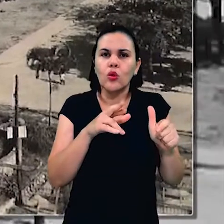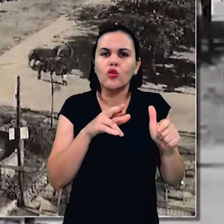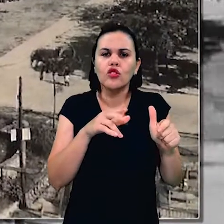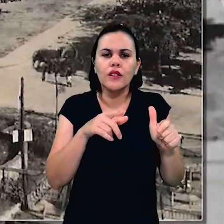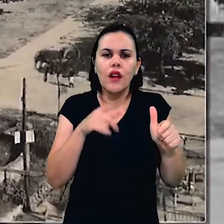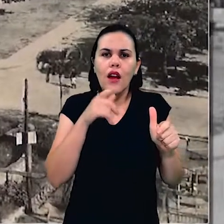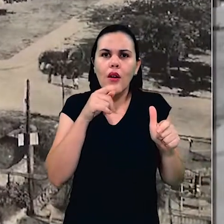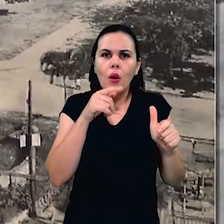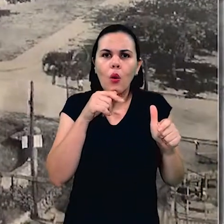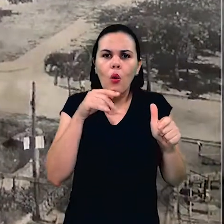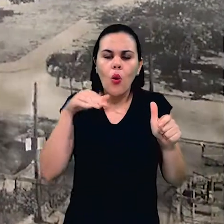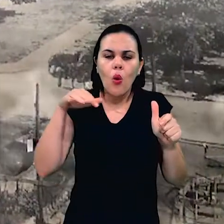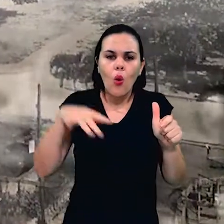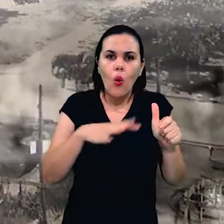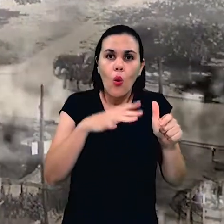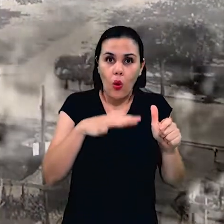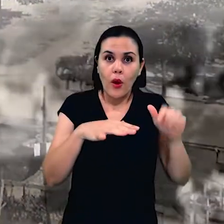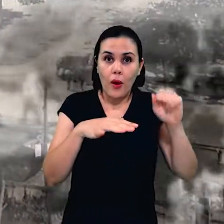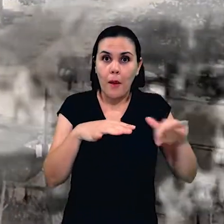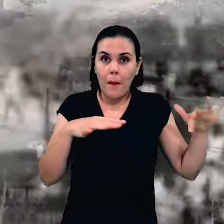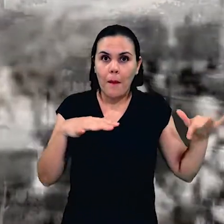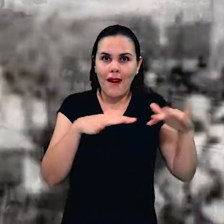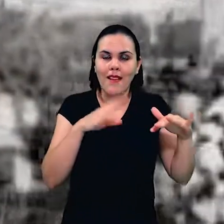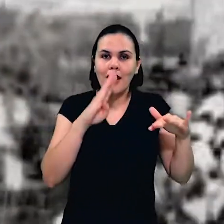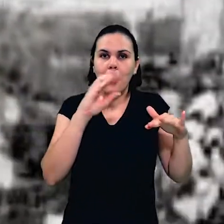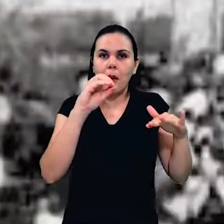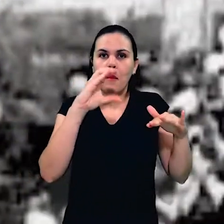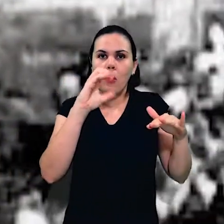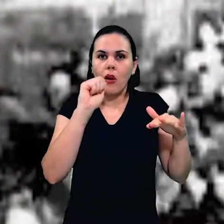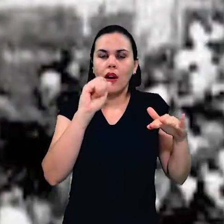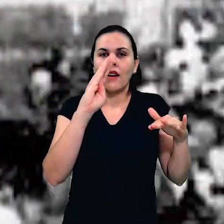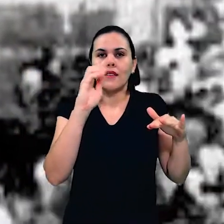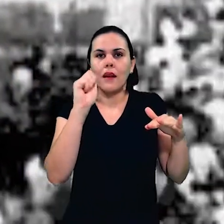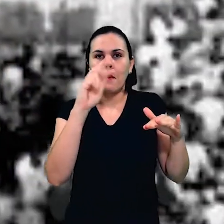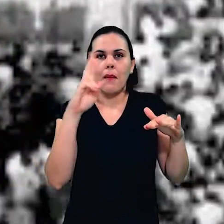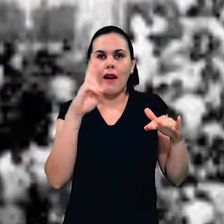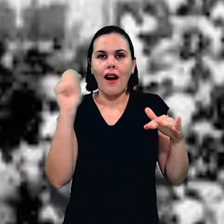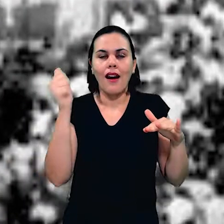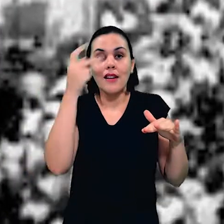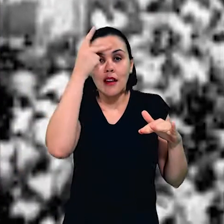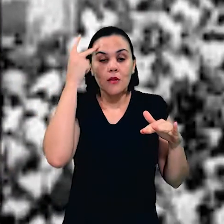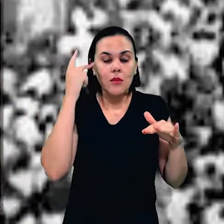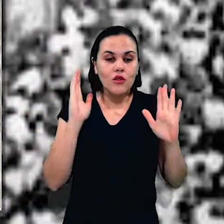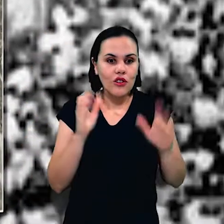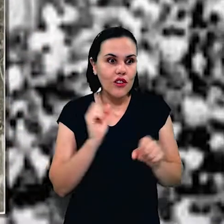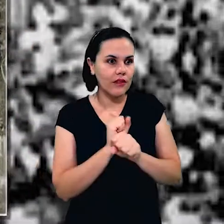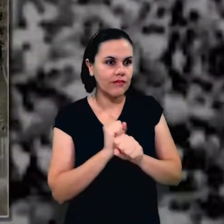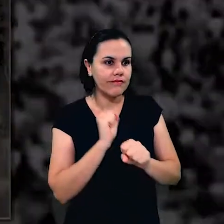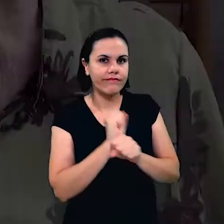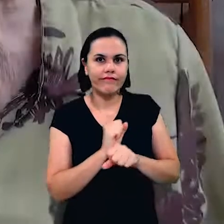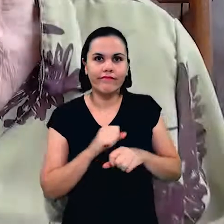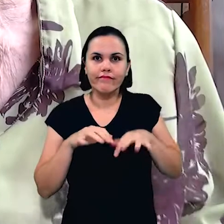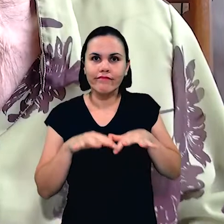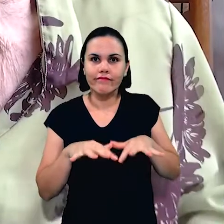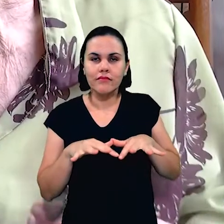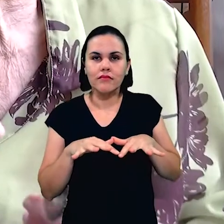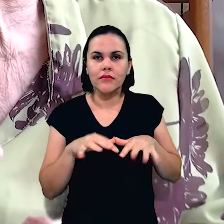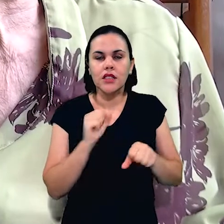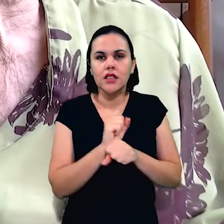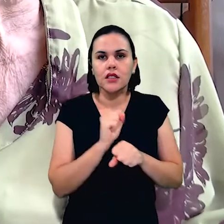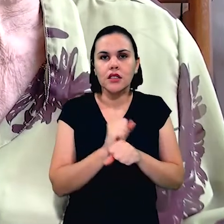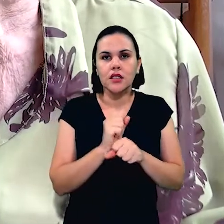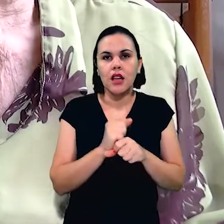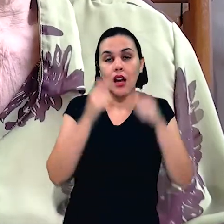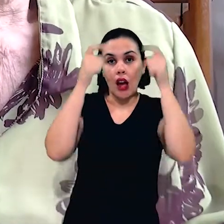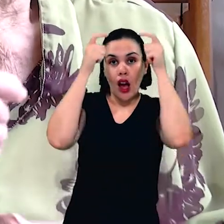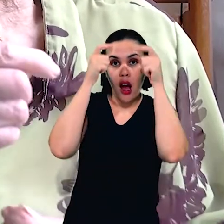o rio, o encontro do rio com o mar, na boca da barra. E o povo já esperava, então se entravam com